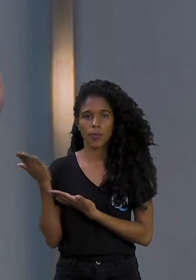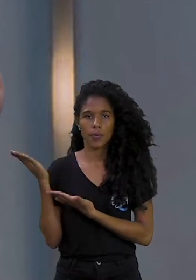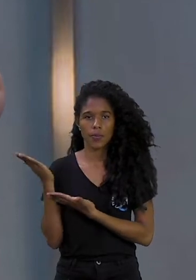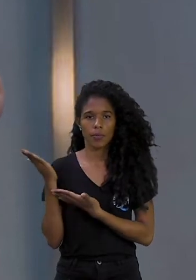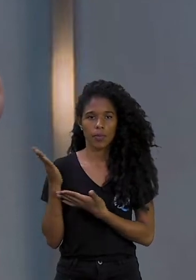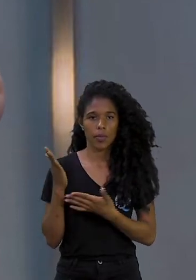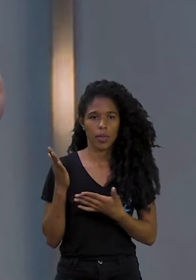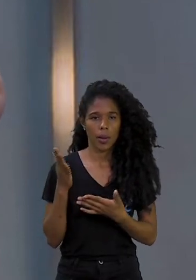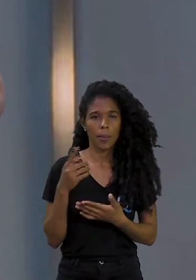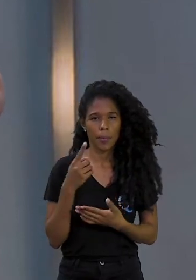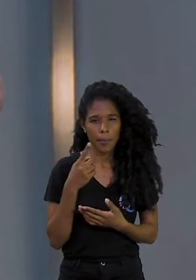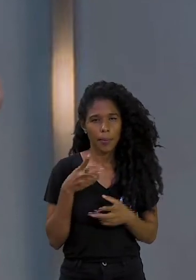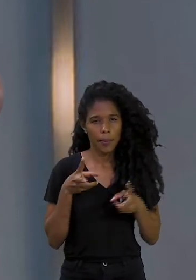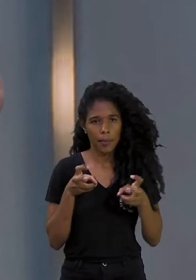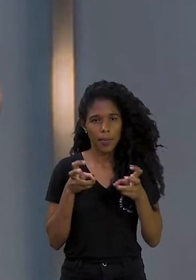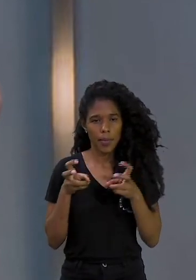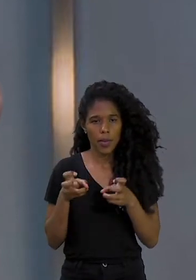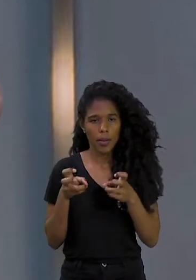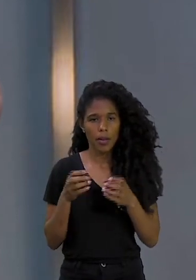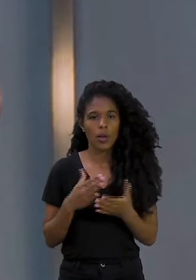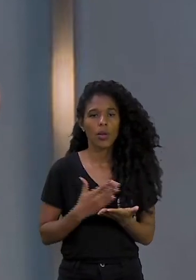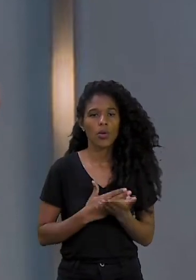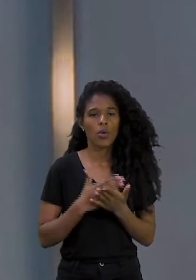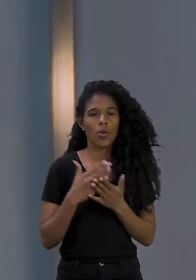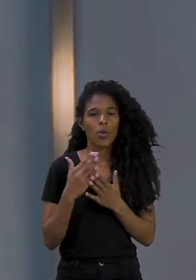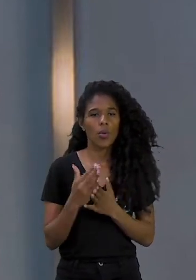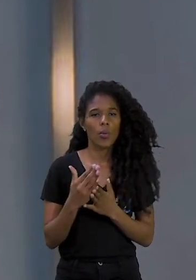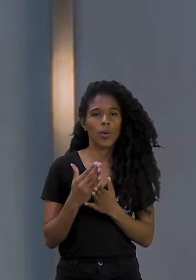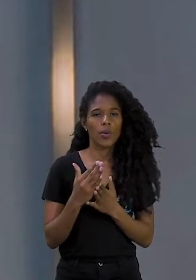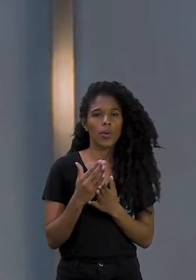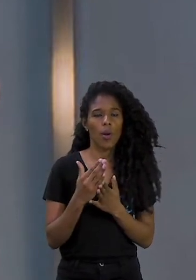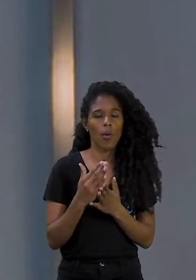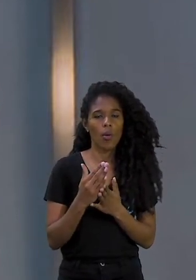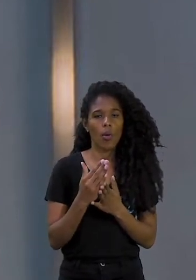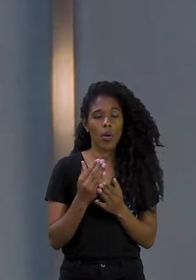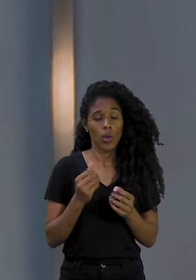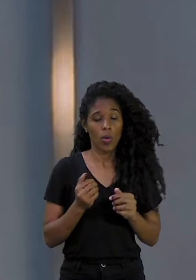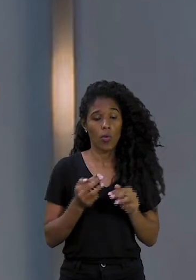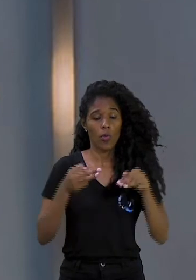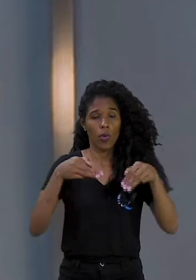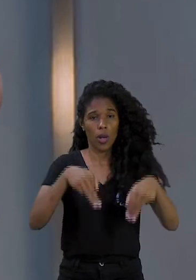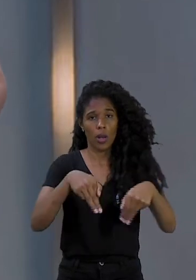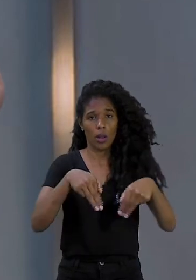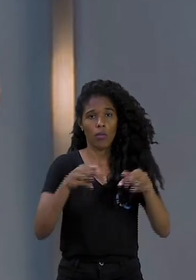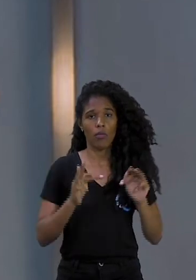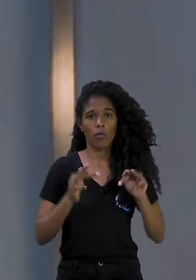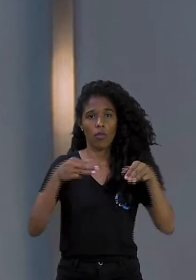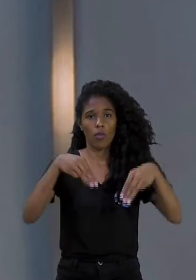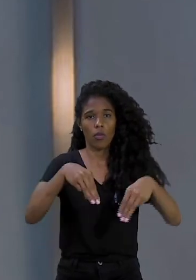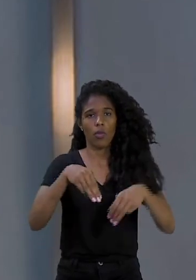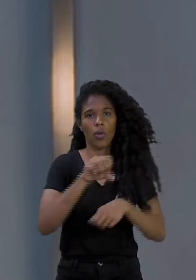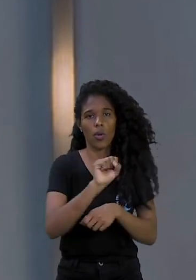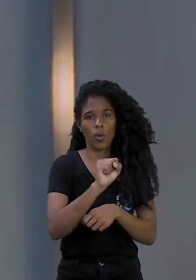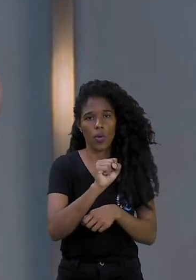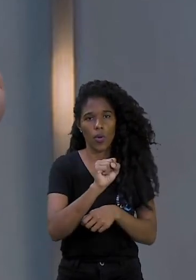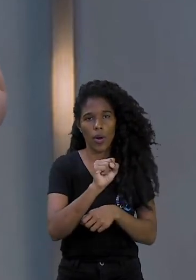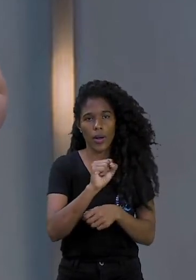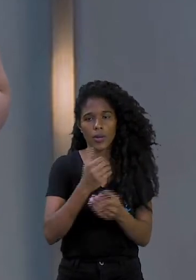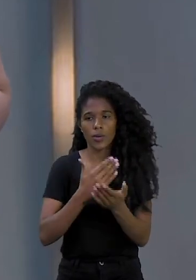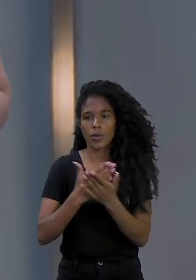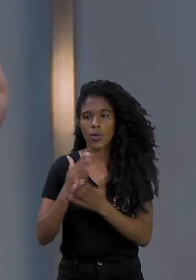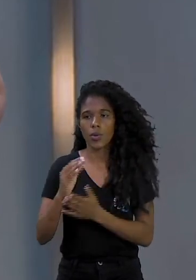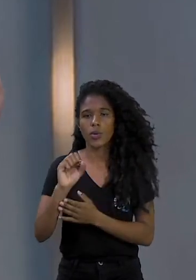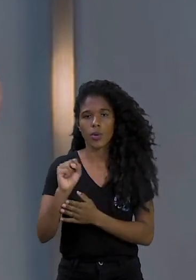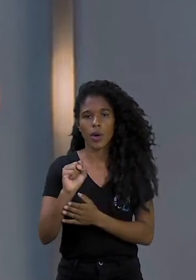começou com S. Então, se terminou com vogal e começou com S, eu vou dobrar o S. Então, antissocial não tem